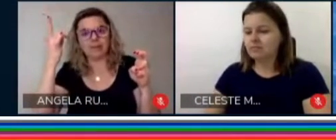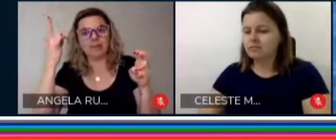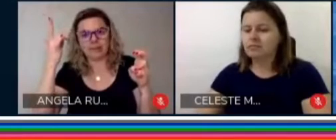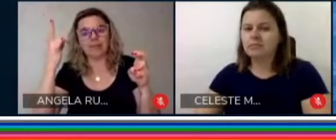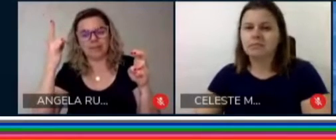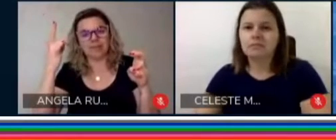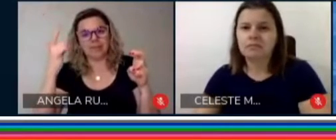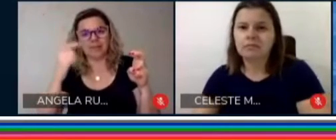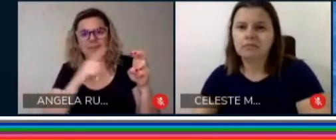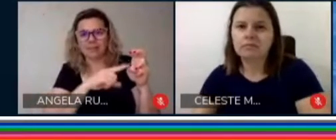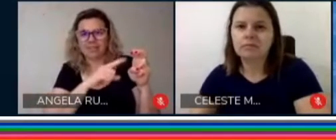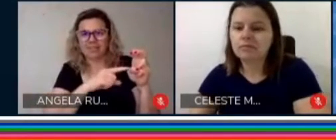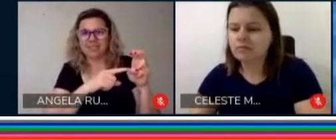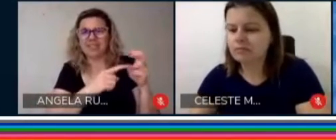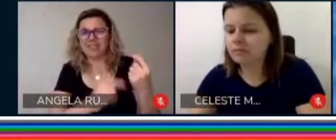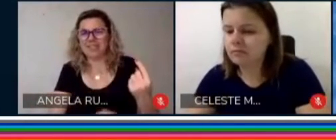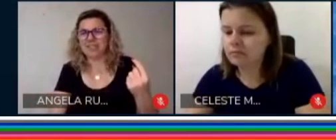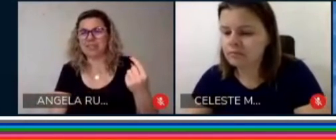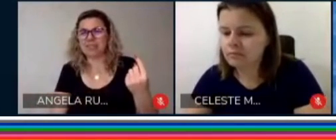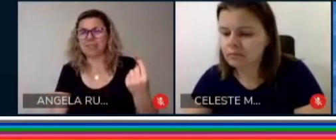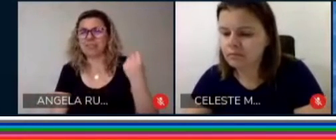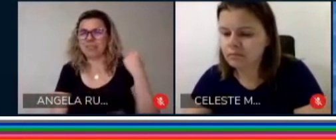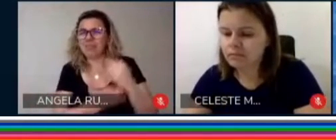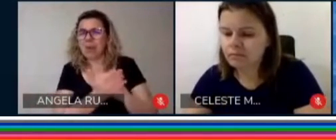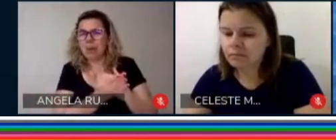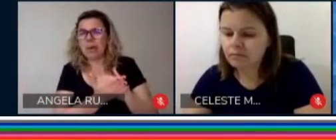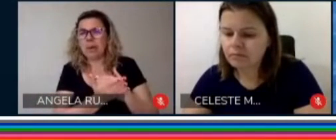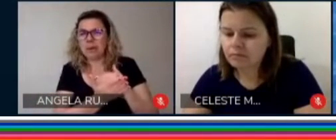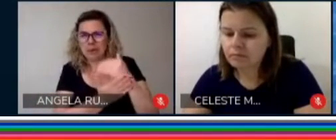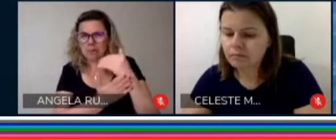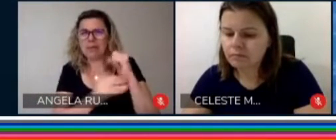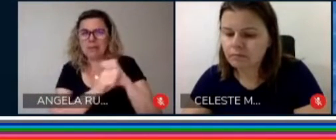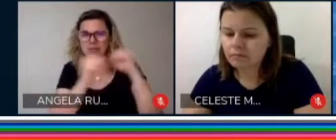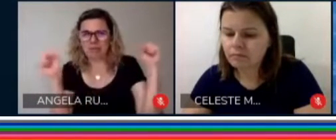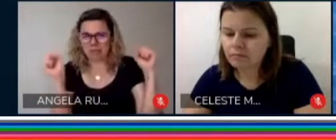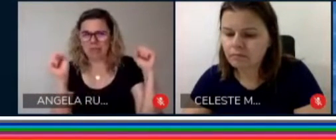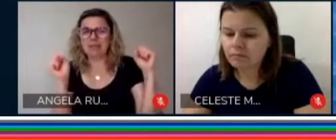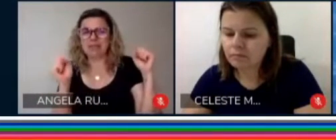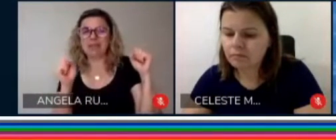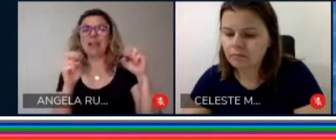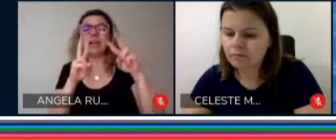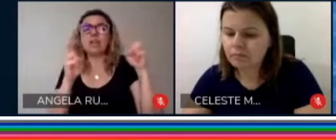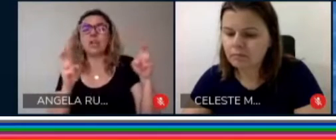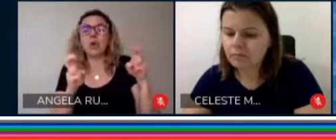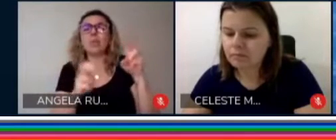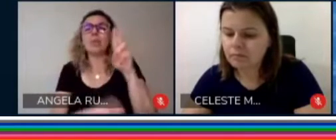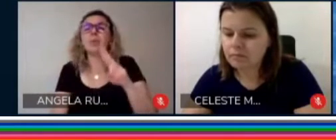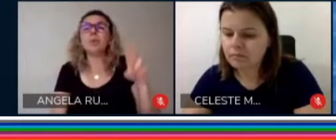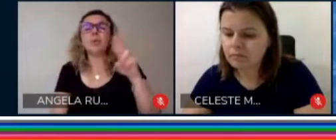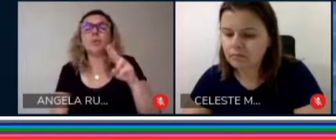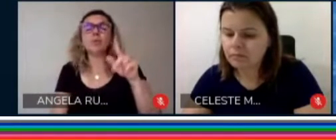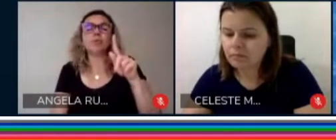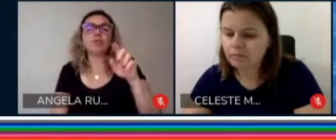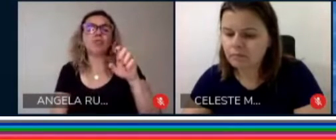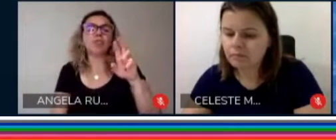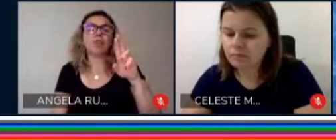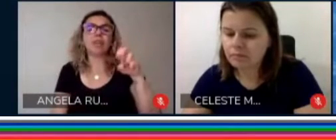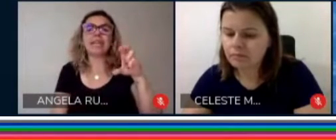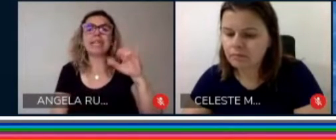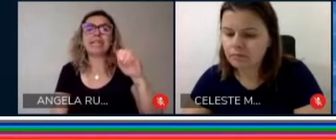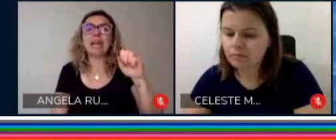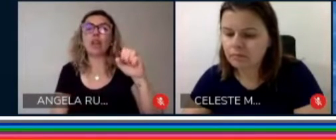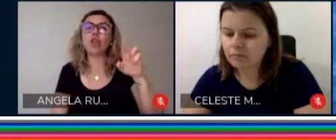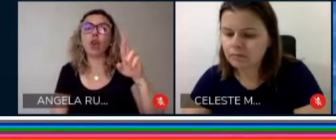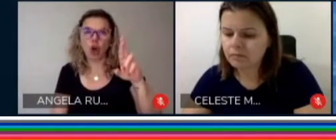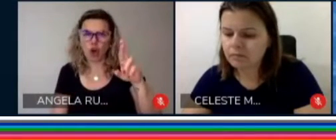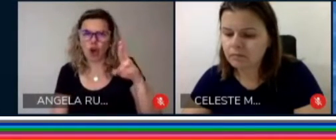passo é aquele que eu abordei lá no turno da manhã, que fala sobre o uso dos gerenciadores, principalmente, né? A gente